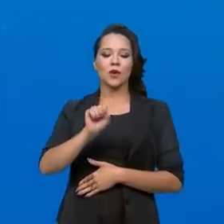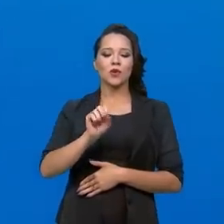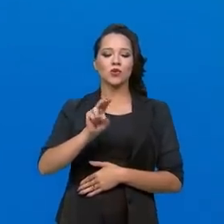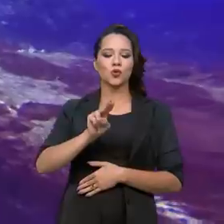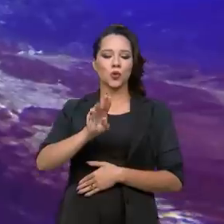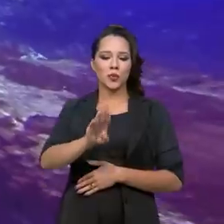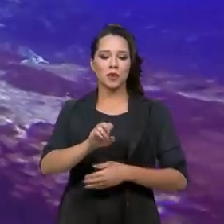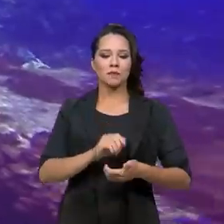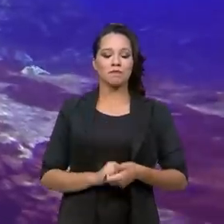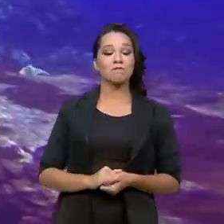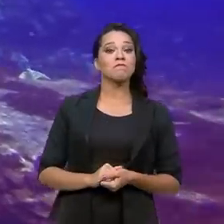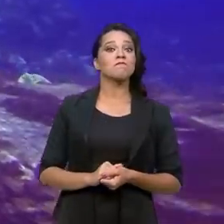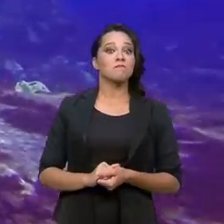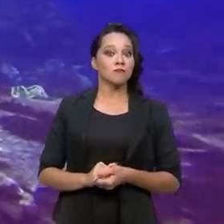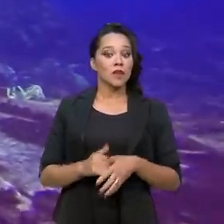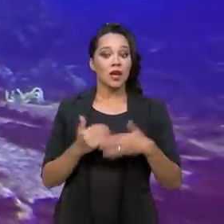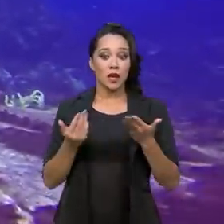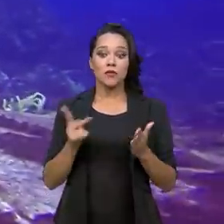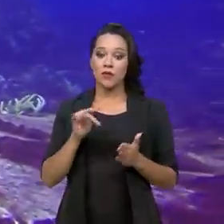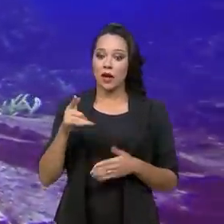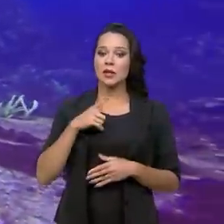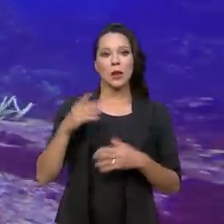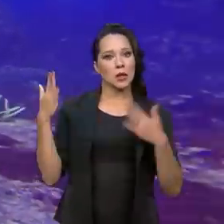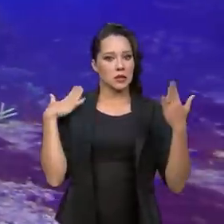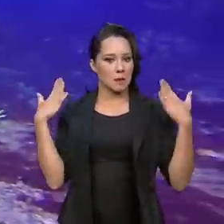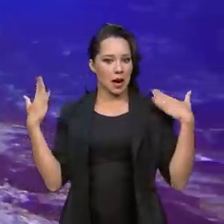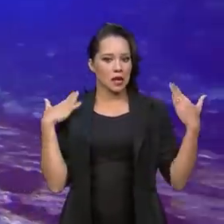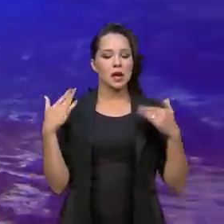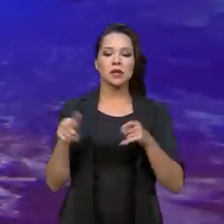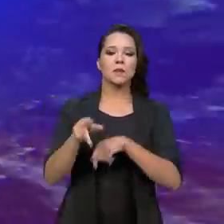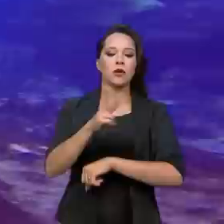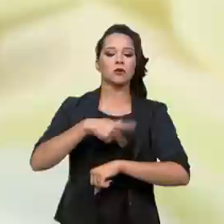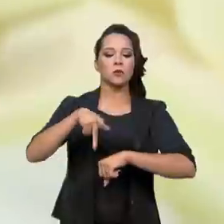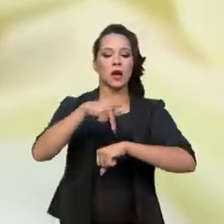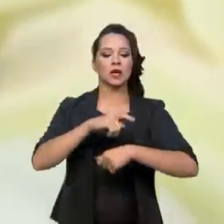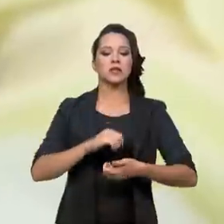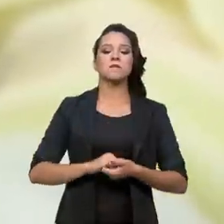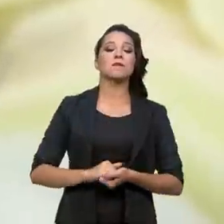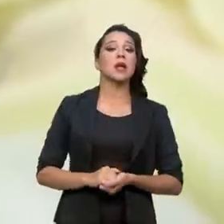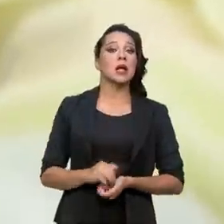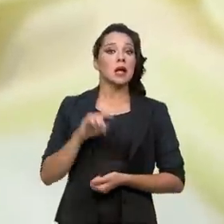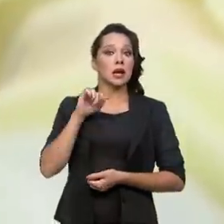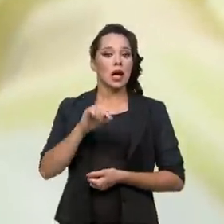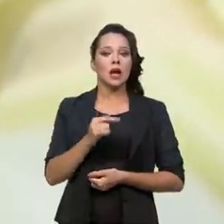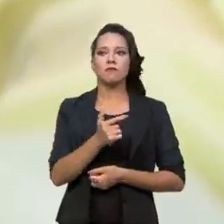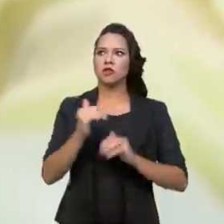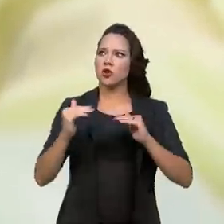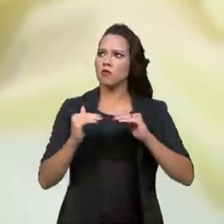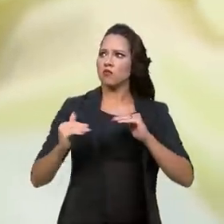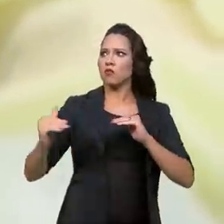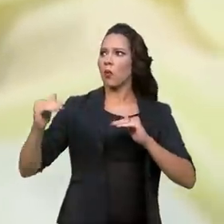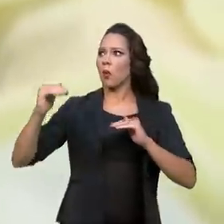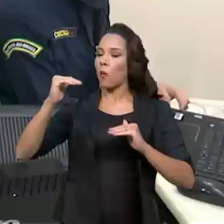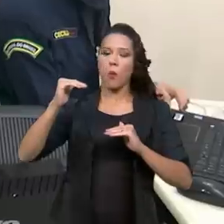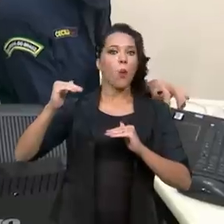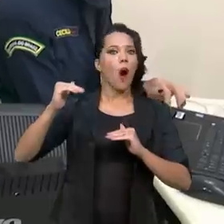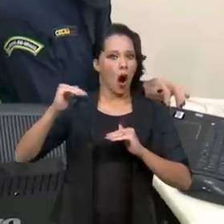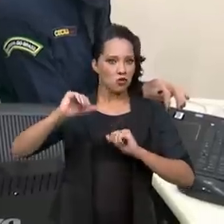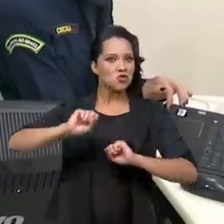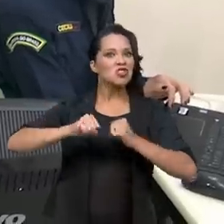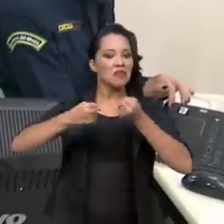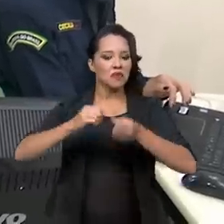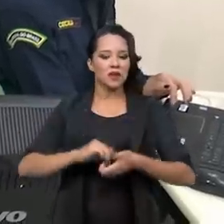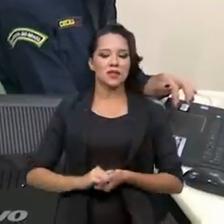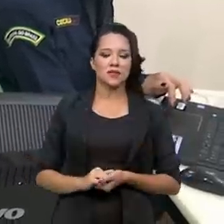né? E vai colocar a nossa Marinha e o nosso país efetivamente num outro nível em termos de defesa.